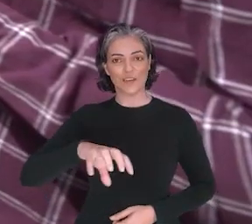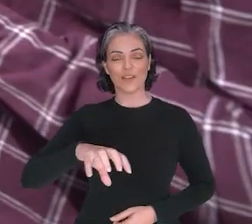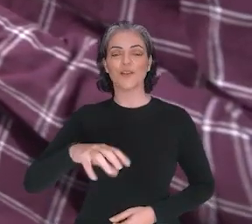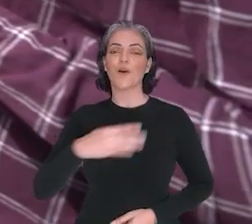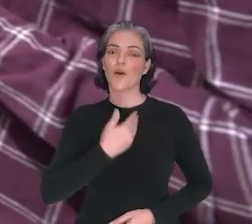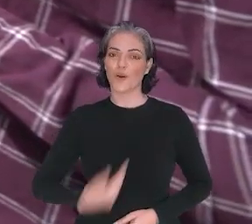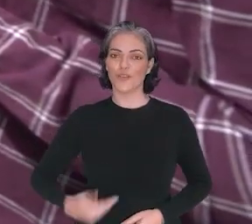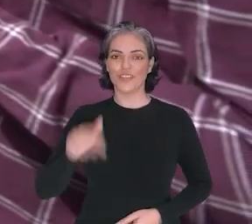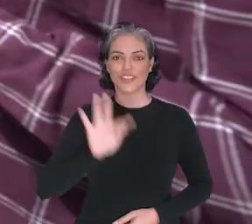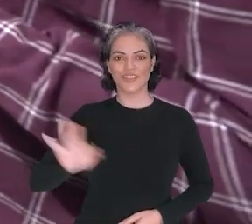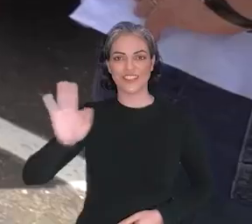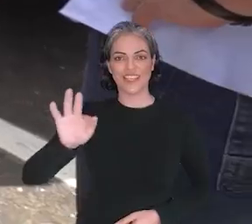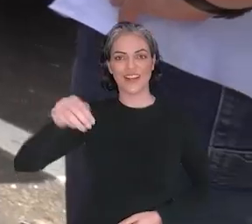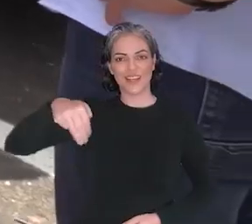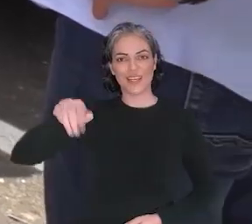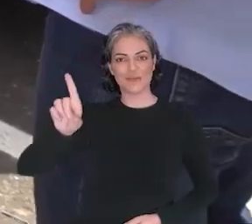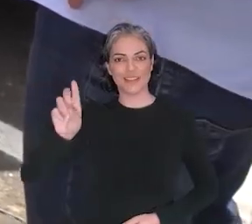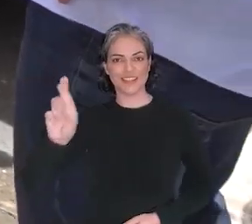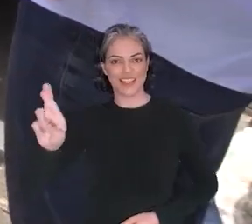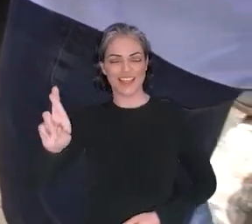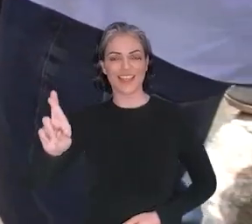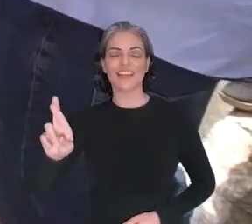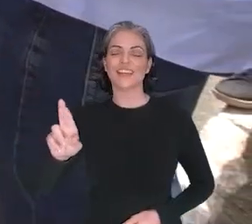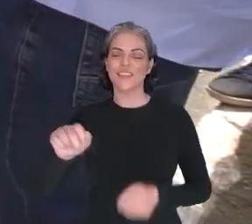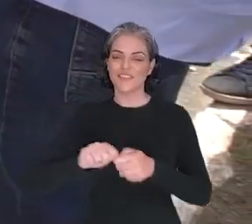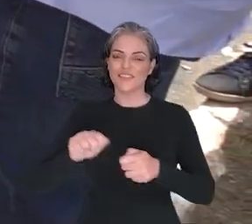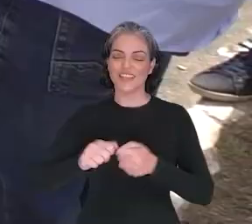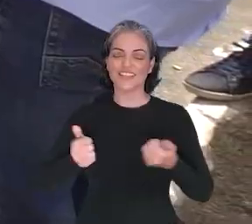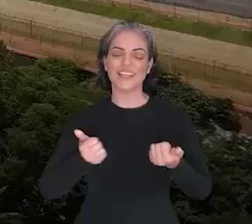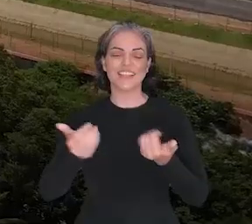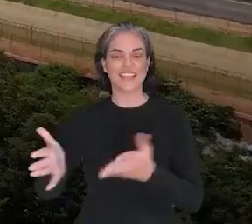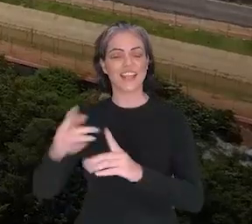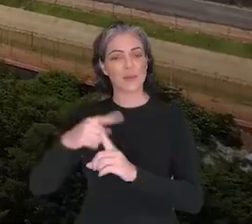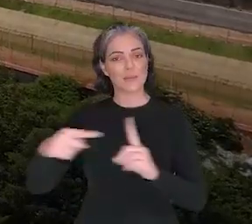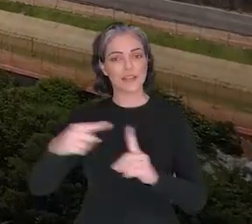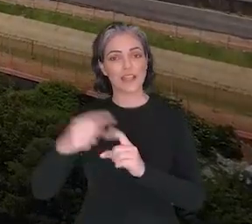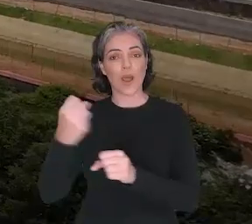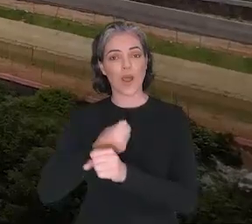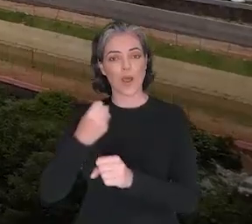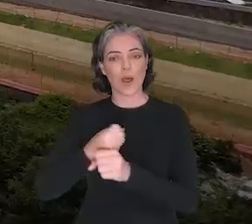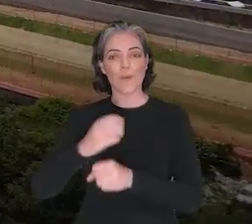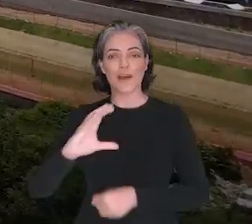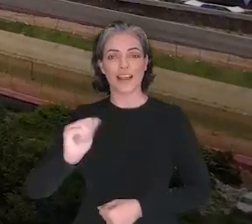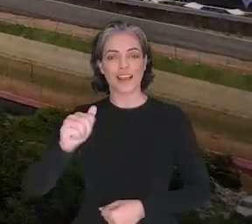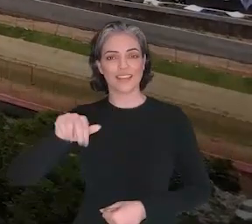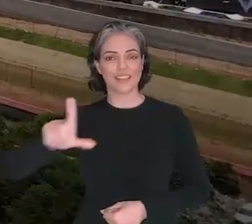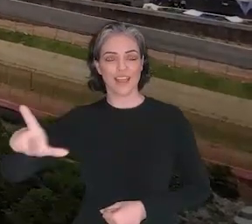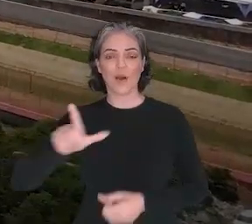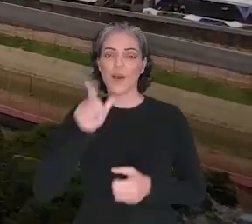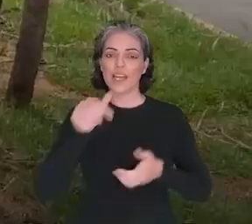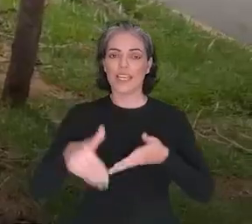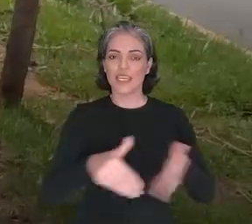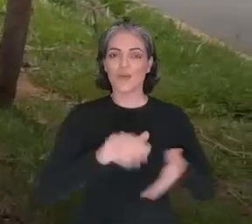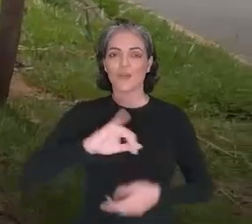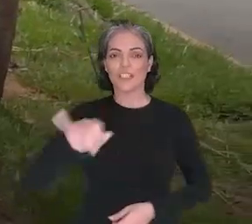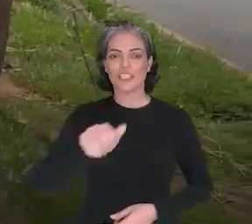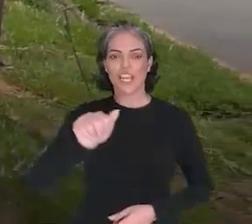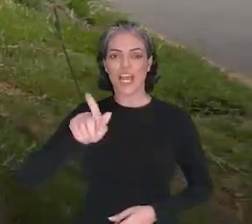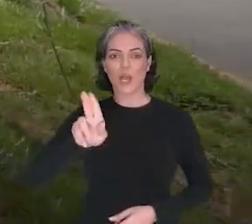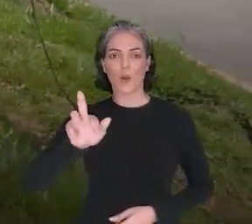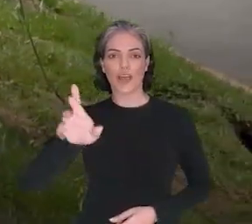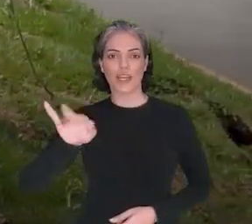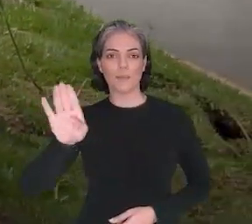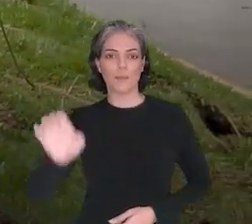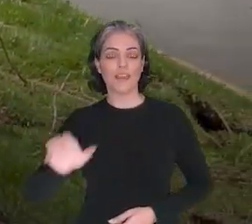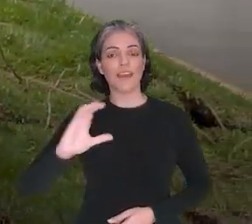capital baiana, o governo federal, por meio do MDR, realizou a entrega parcial da obra de canalização dos rios